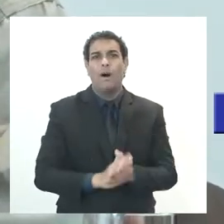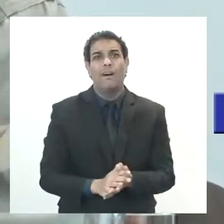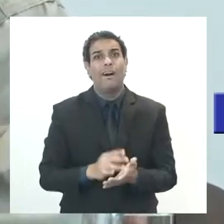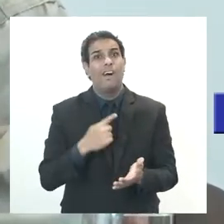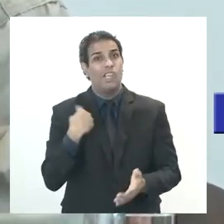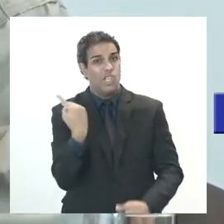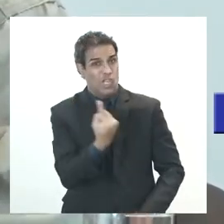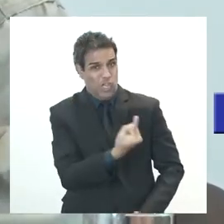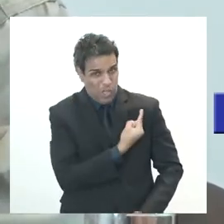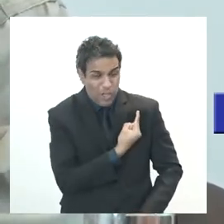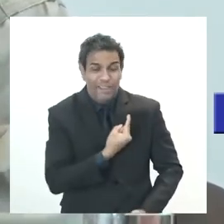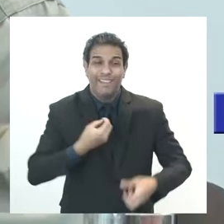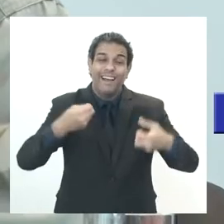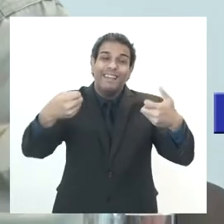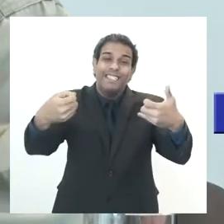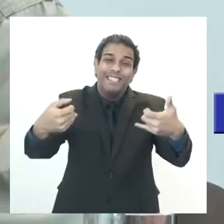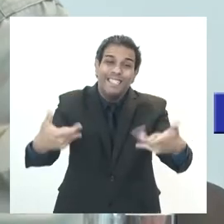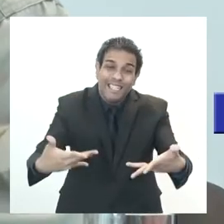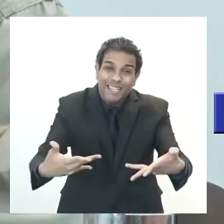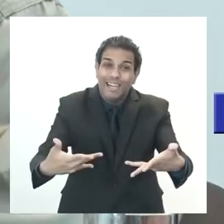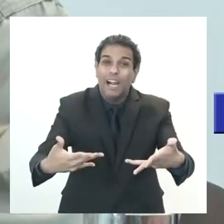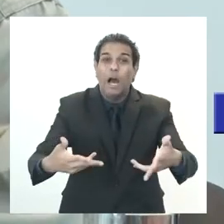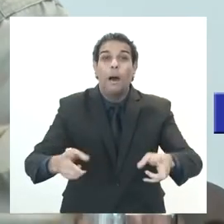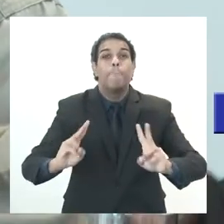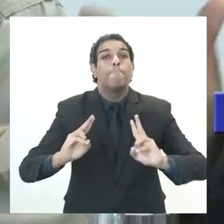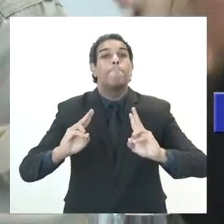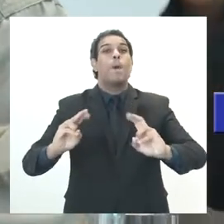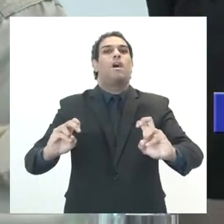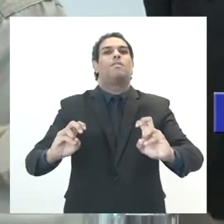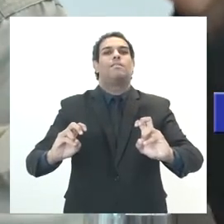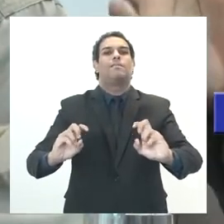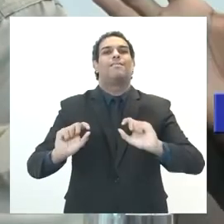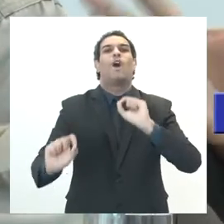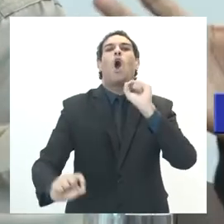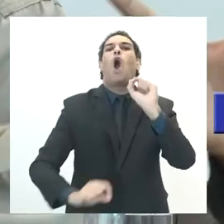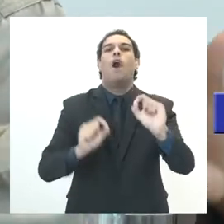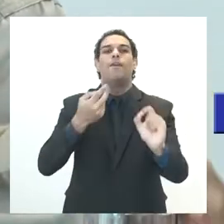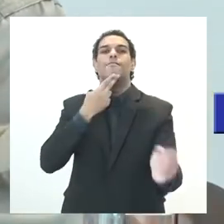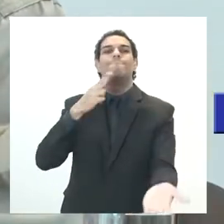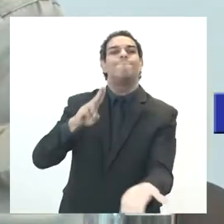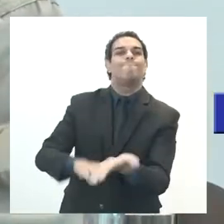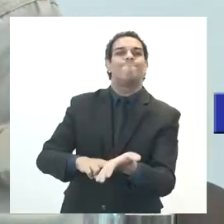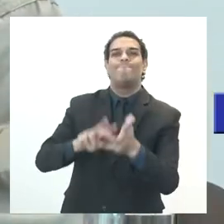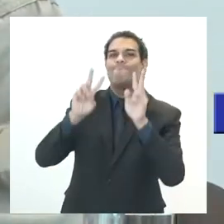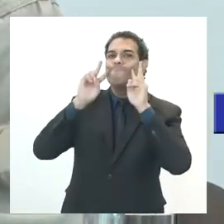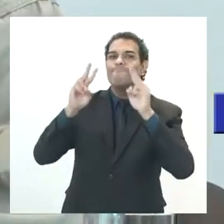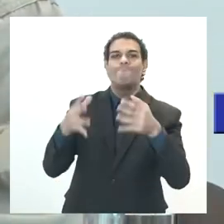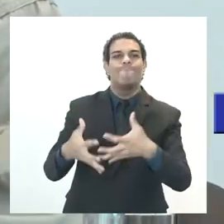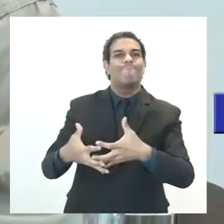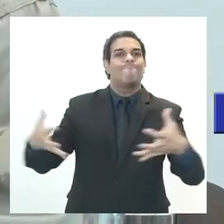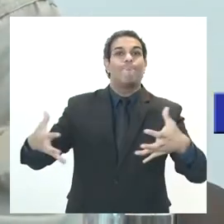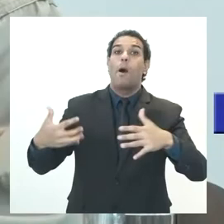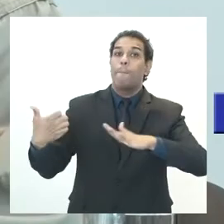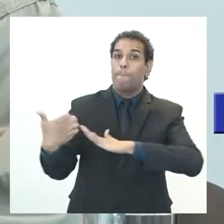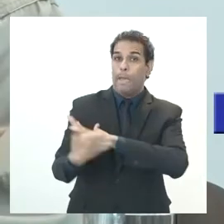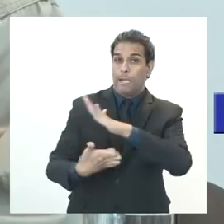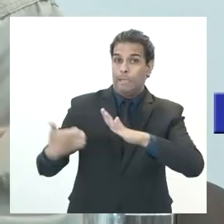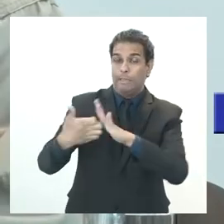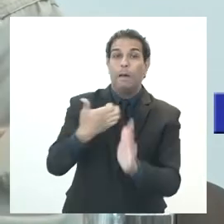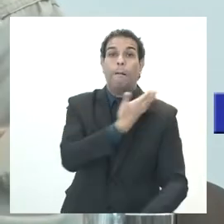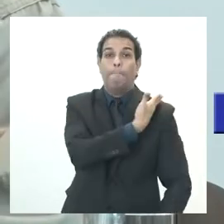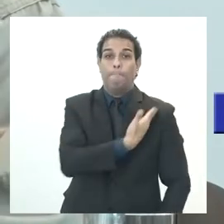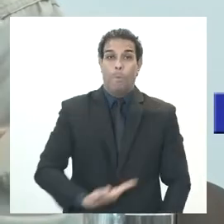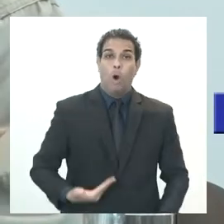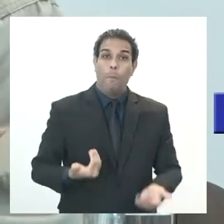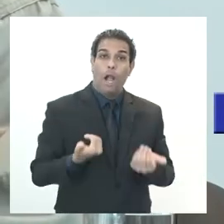de correis é importante a gente perceber essa grandiosidade que essa empresa que representa